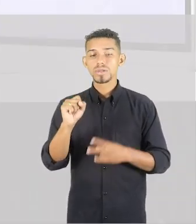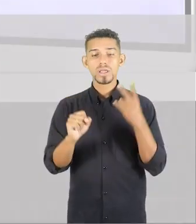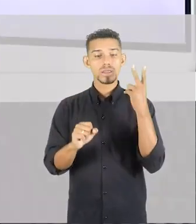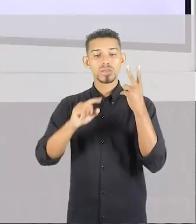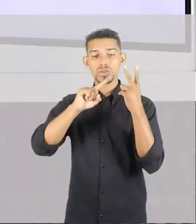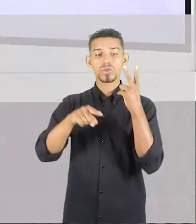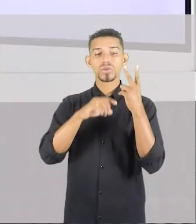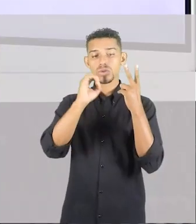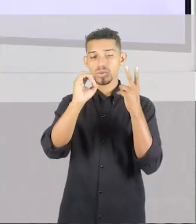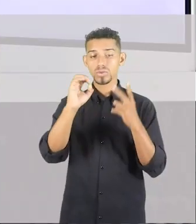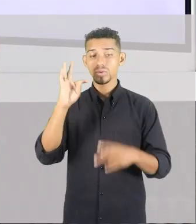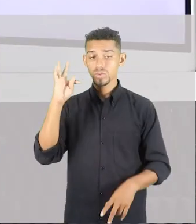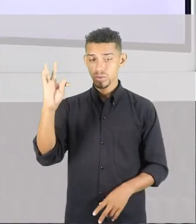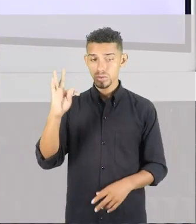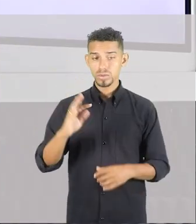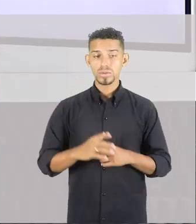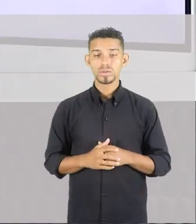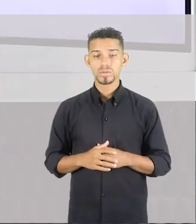2 teslas,